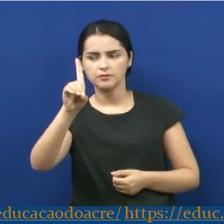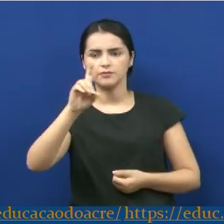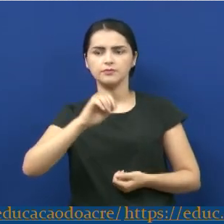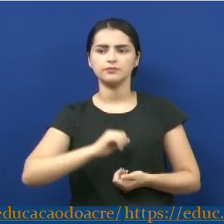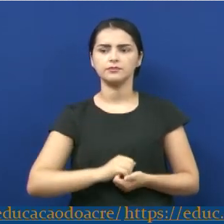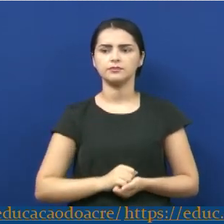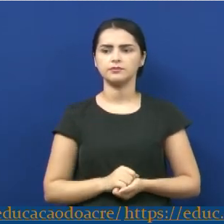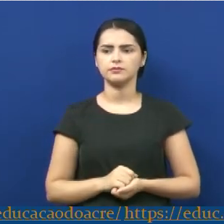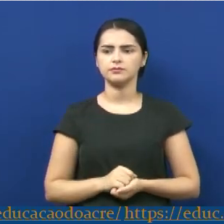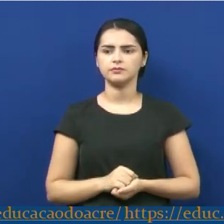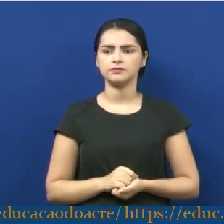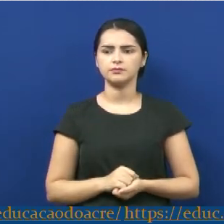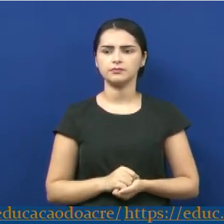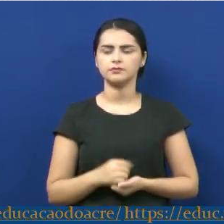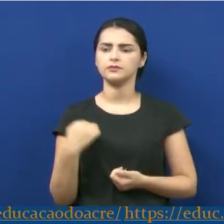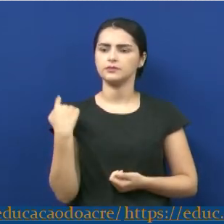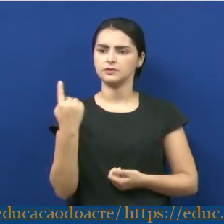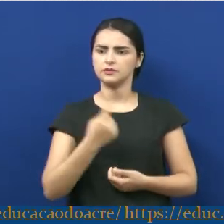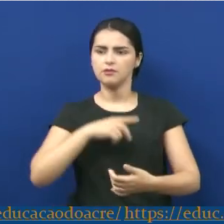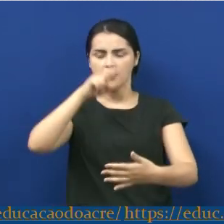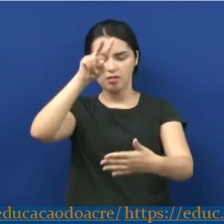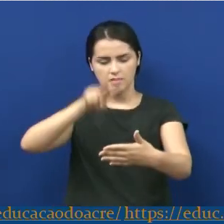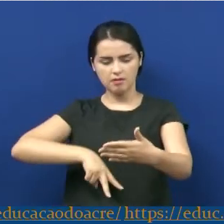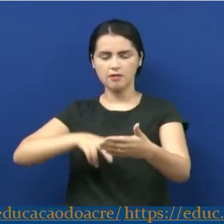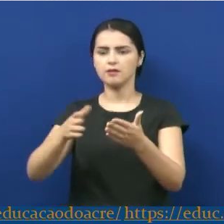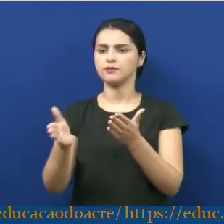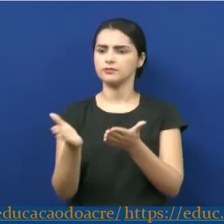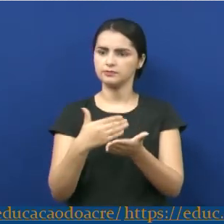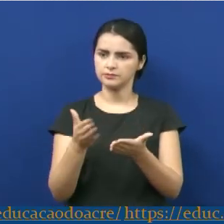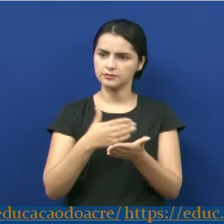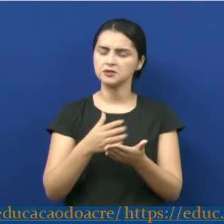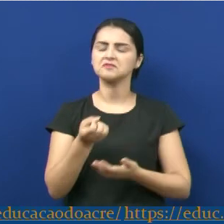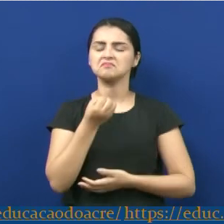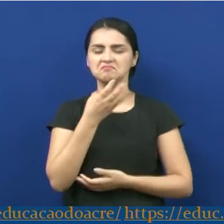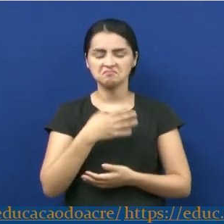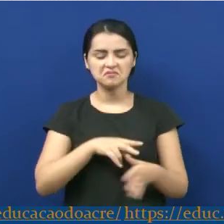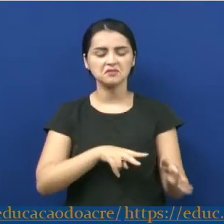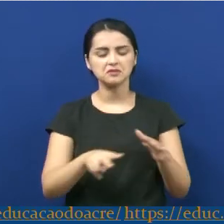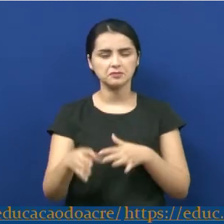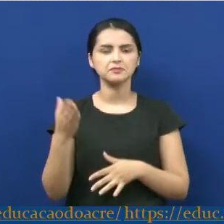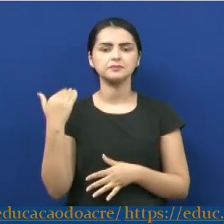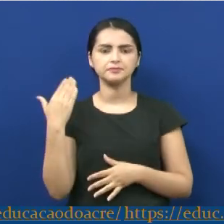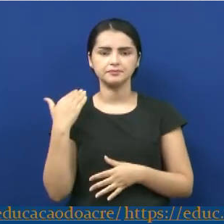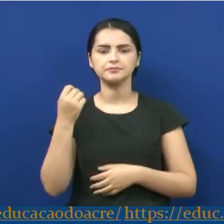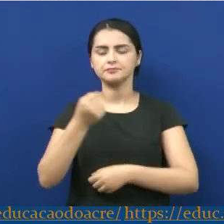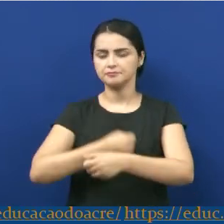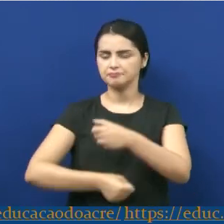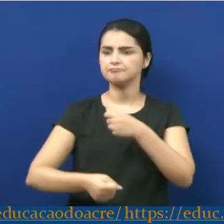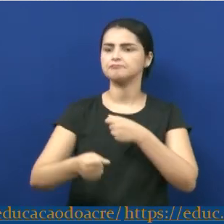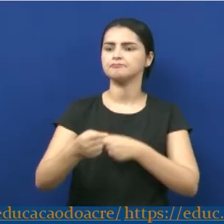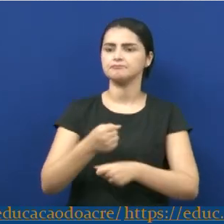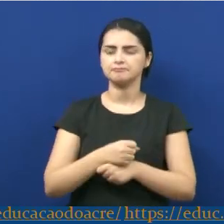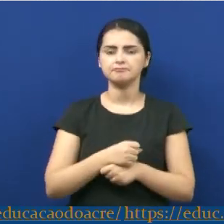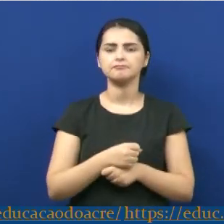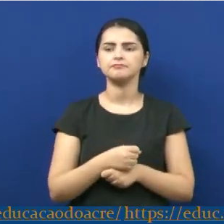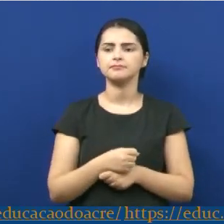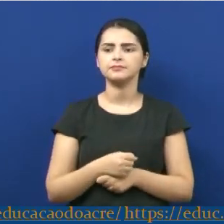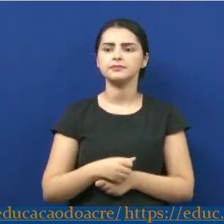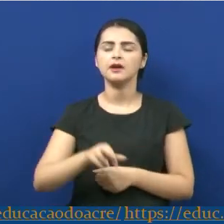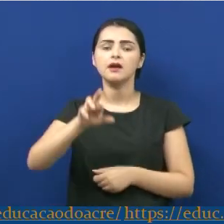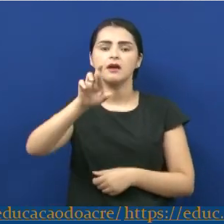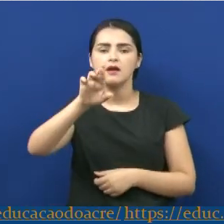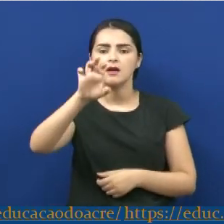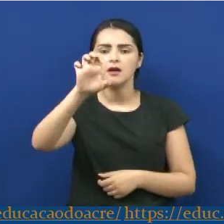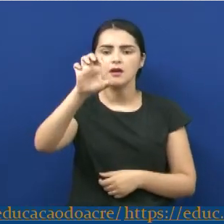week. Nós lemos um livro interessante na última semana. Então, no passado ficaria I read